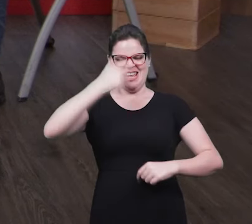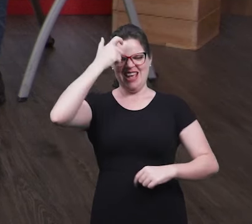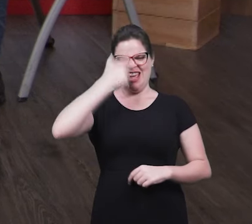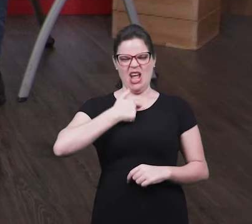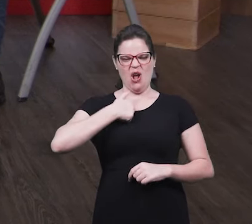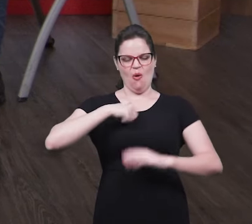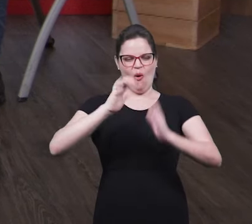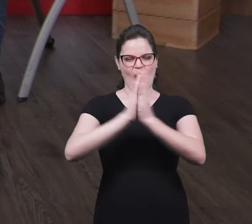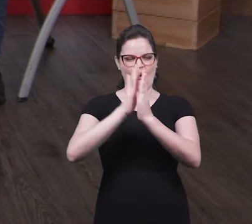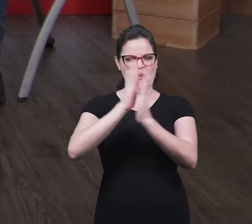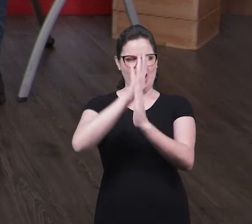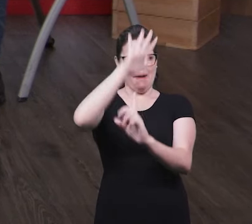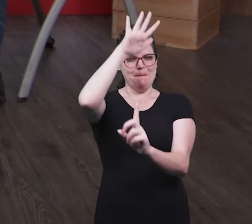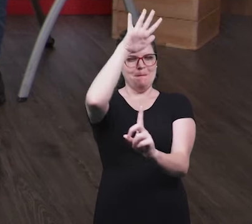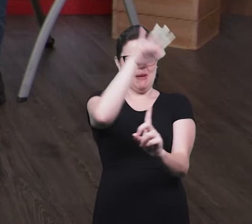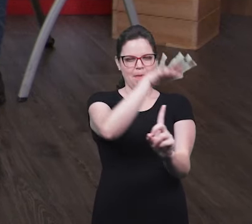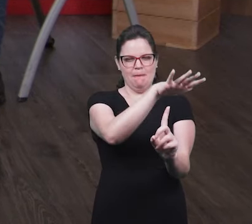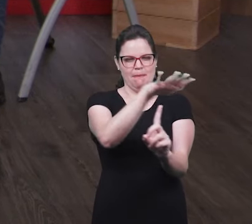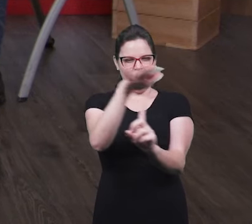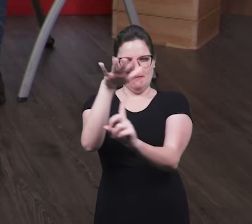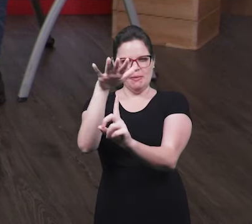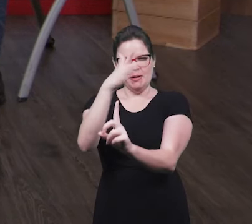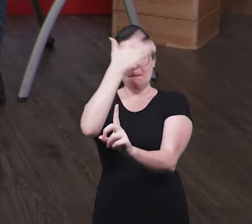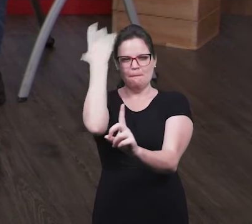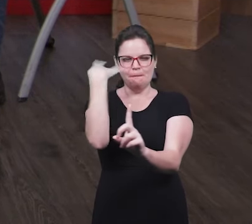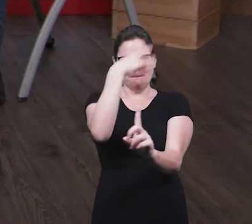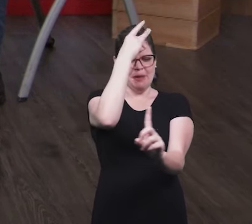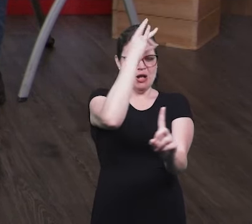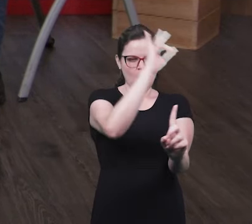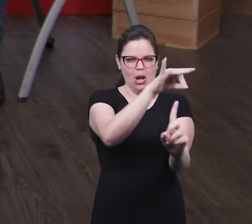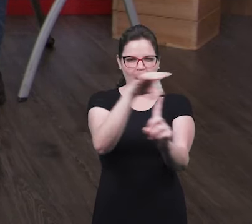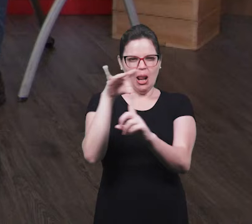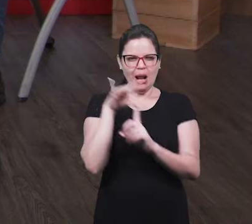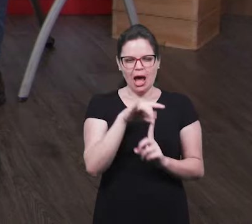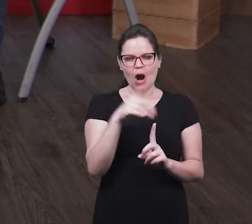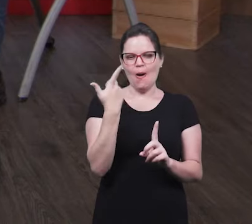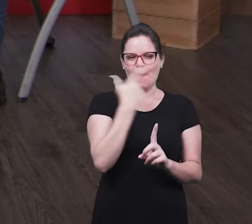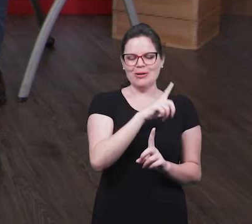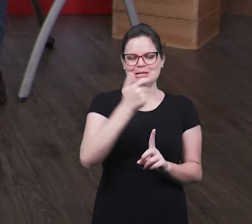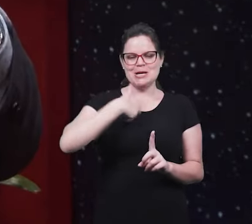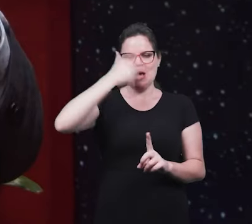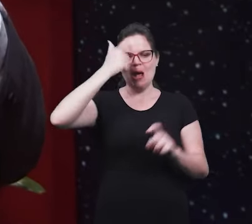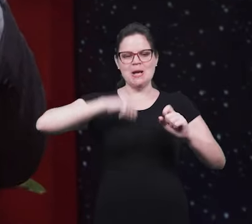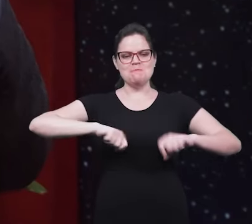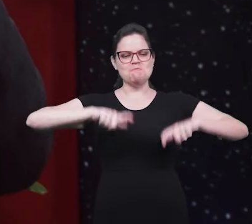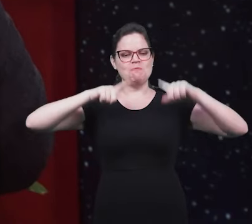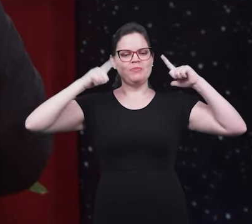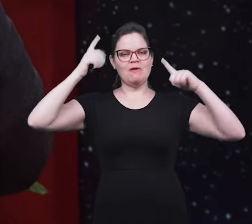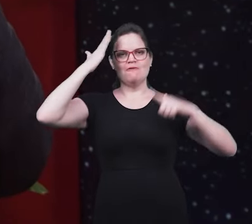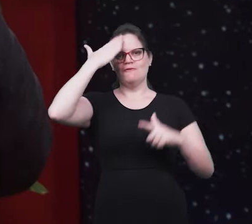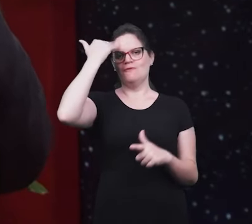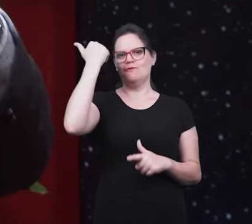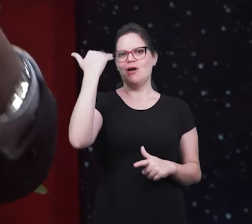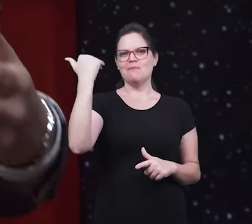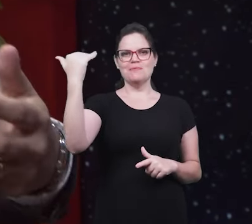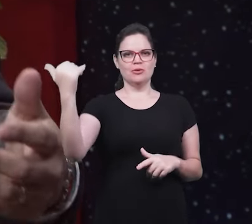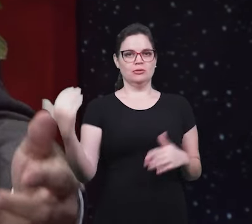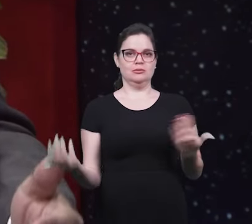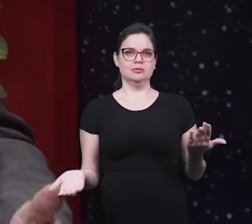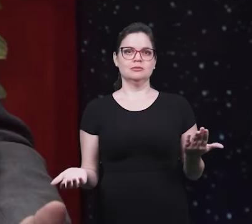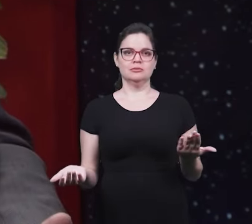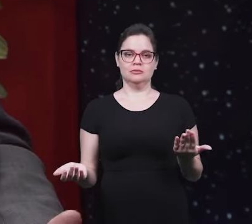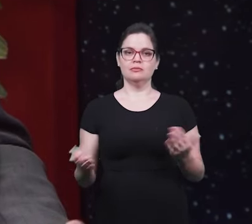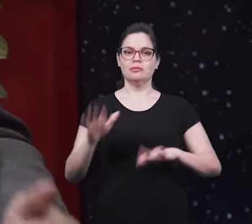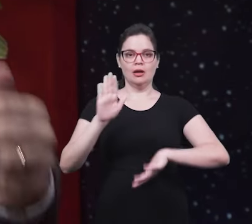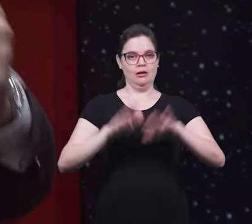ele orasse uma promoção pessoal até. E as pessoas fossem batizadas. E às vezes alguém tem até um preconceito em